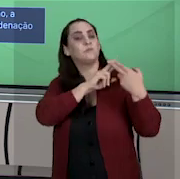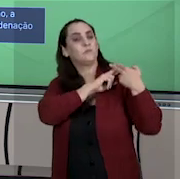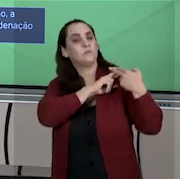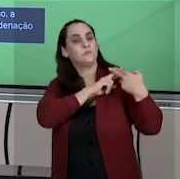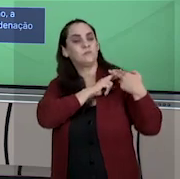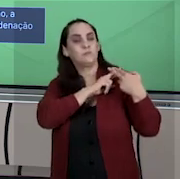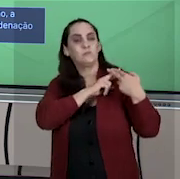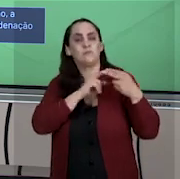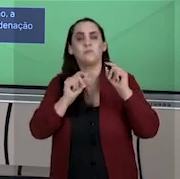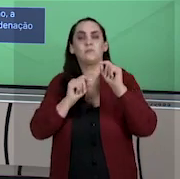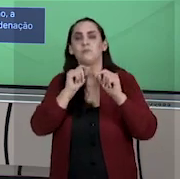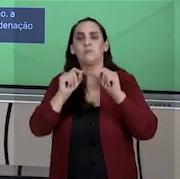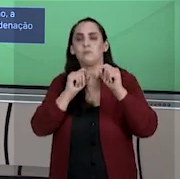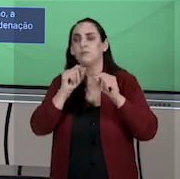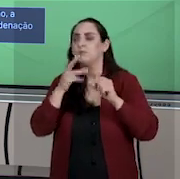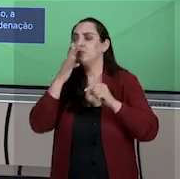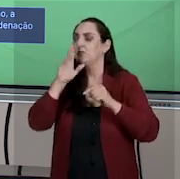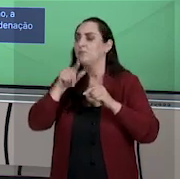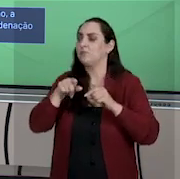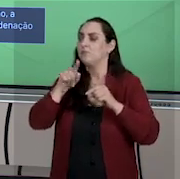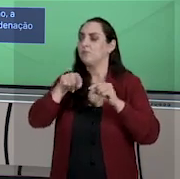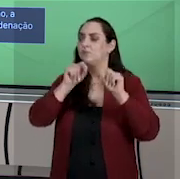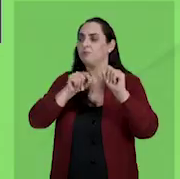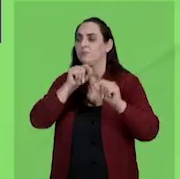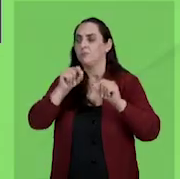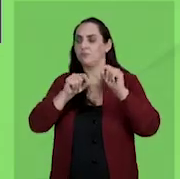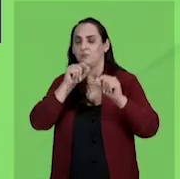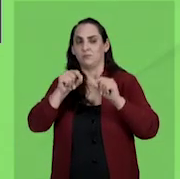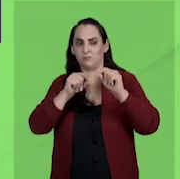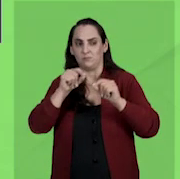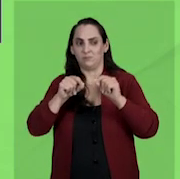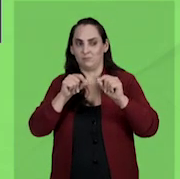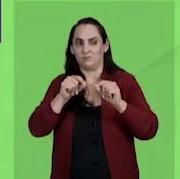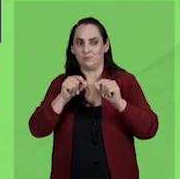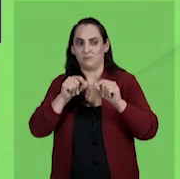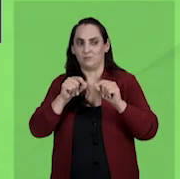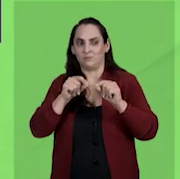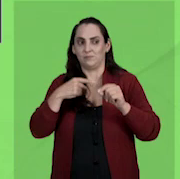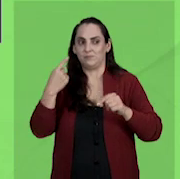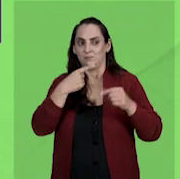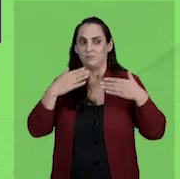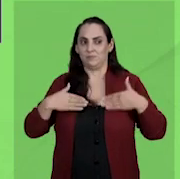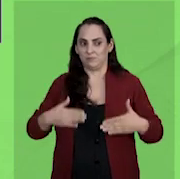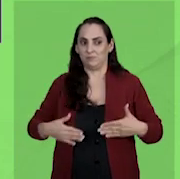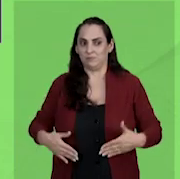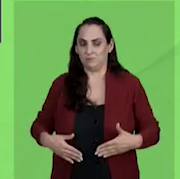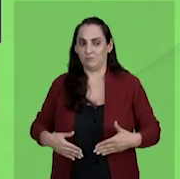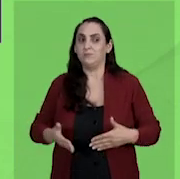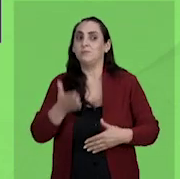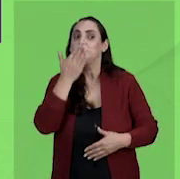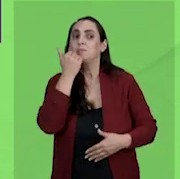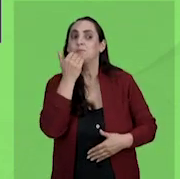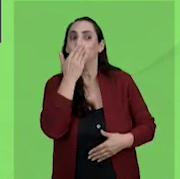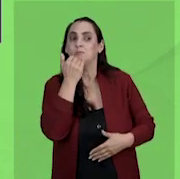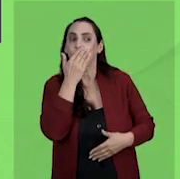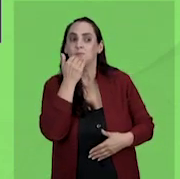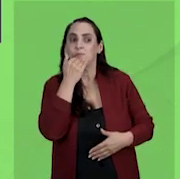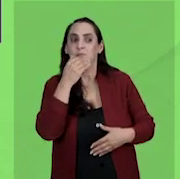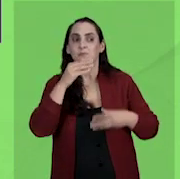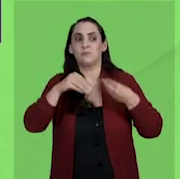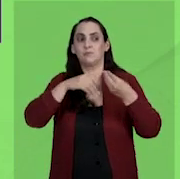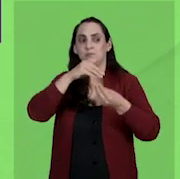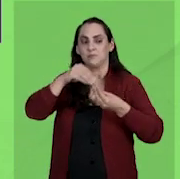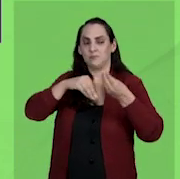de nutrição? Qual que é a função da nutrição no nosso corpo? Primeira delas, ingestão de alimentos e assimilação de compostos